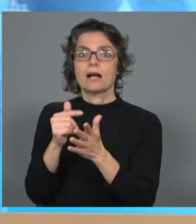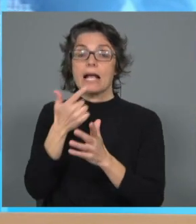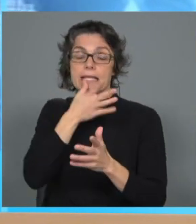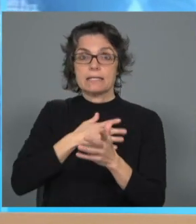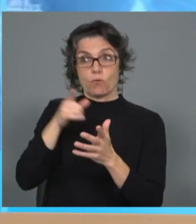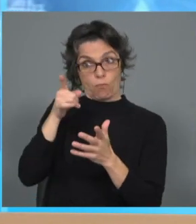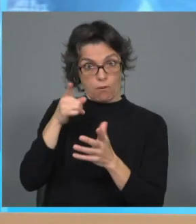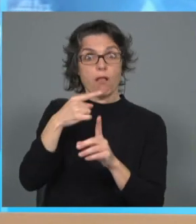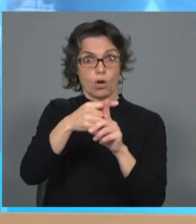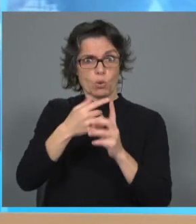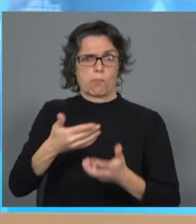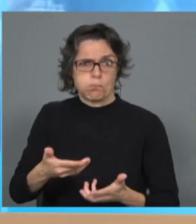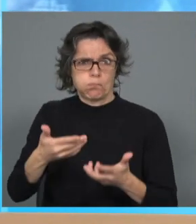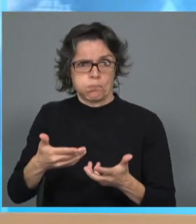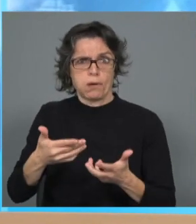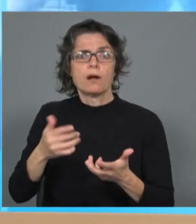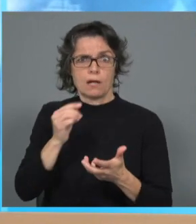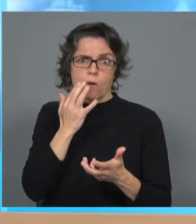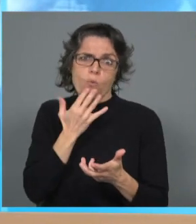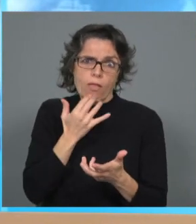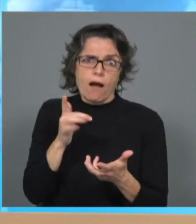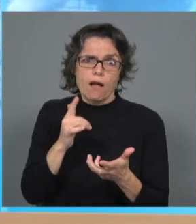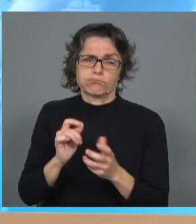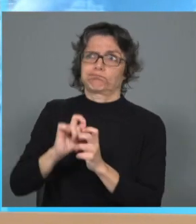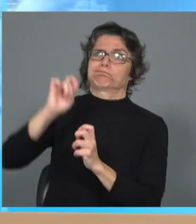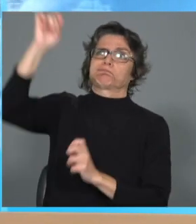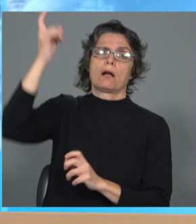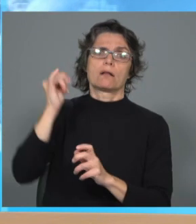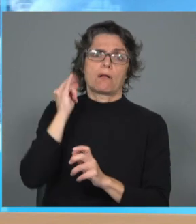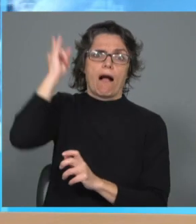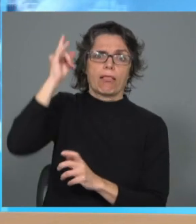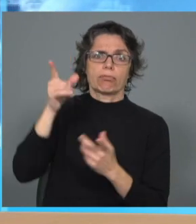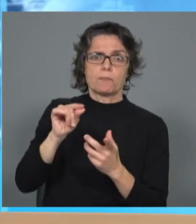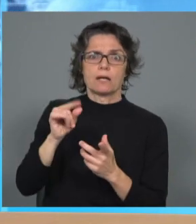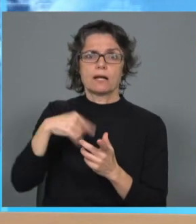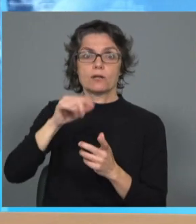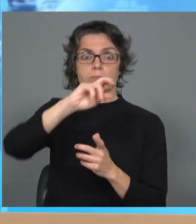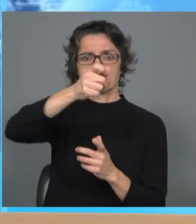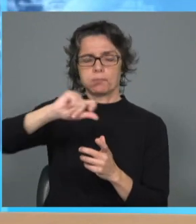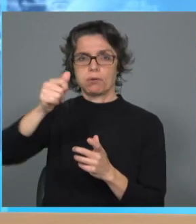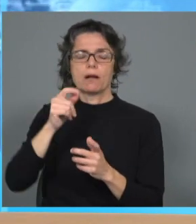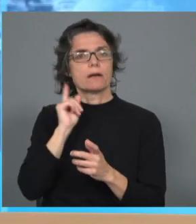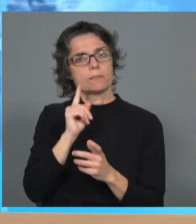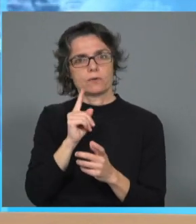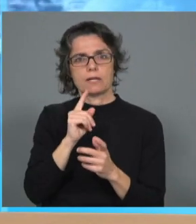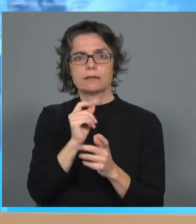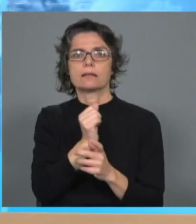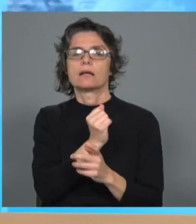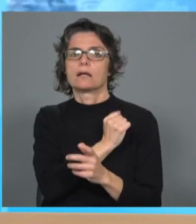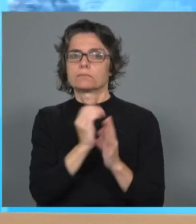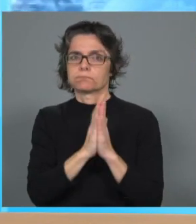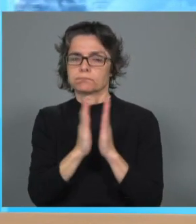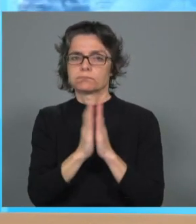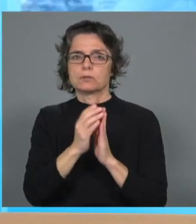pesado e que era grande e que era preciso garantir em cada localidade, em cada paróquia, que tivesse um número mínimo de